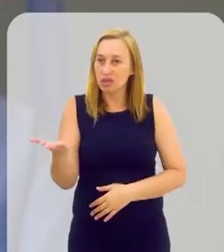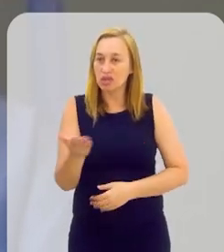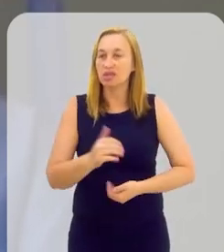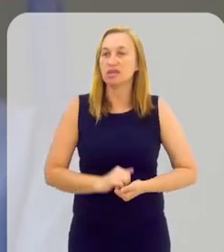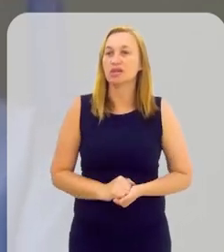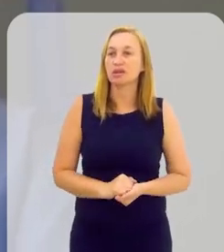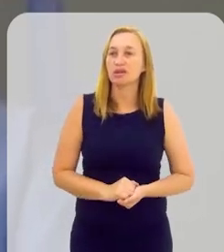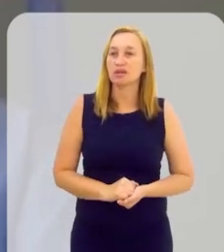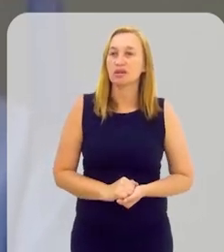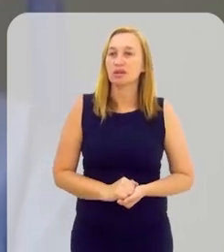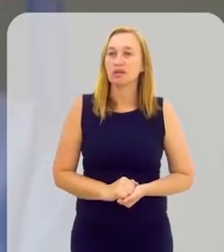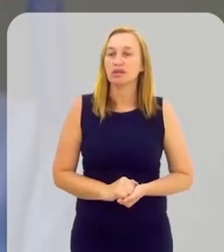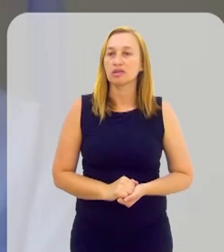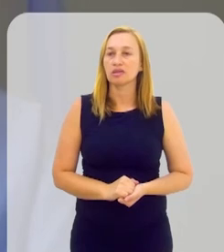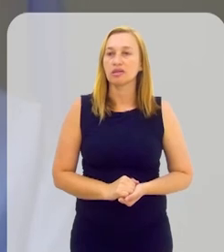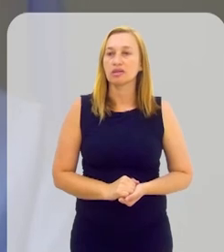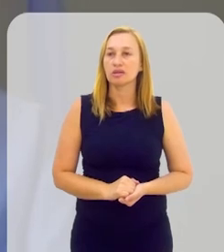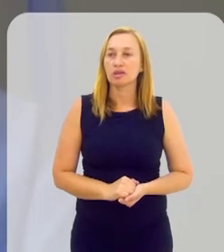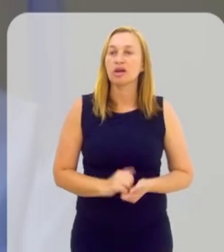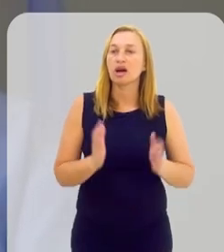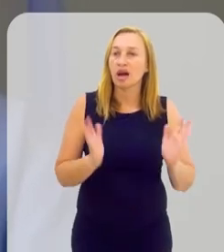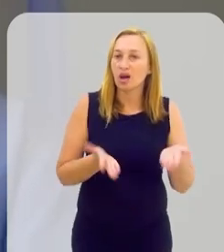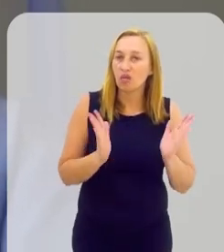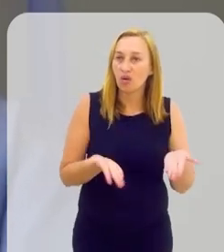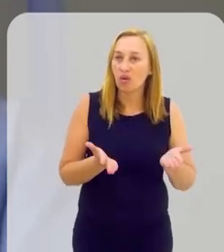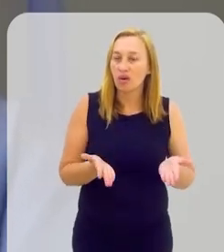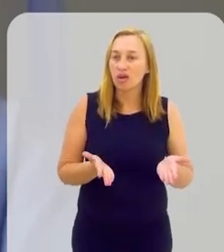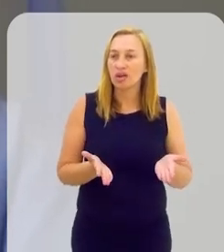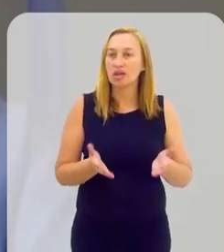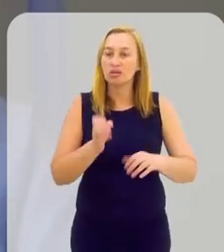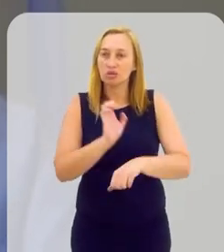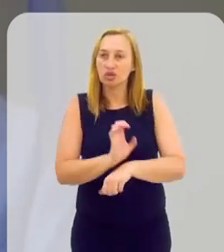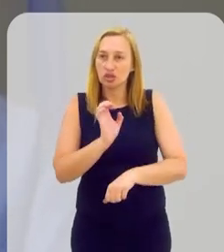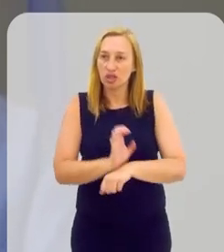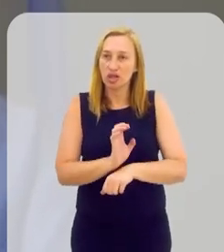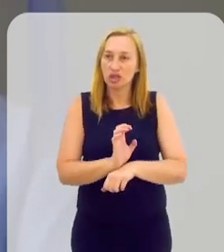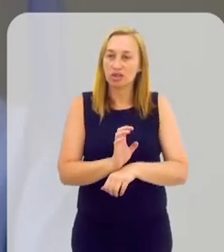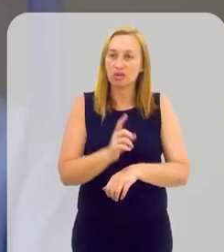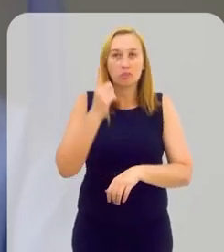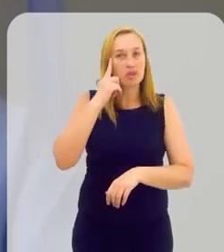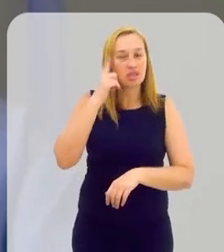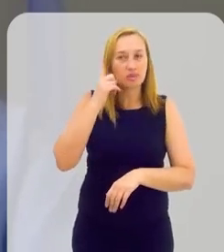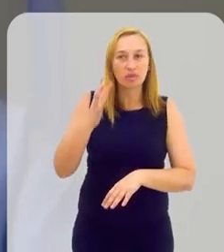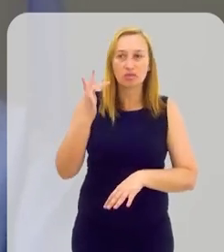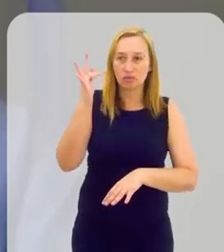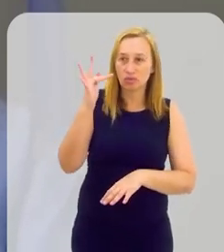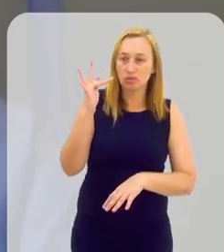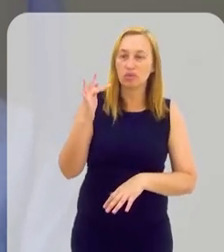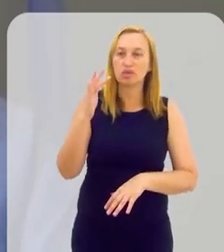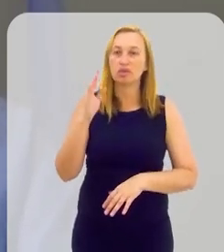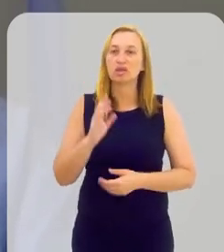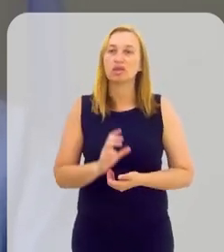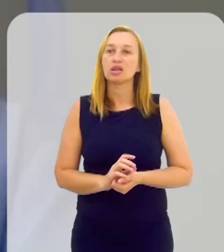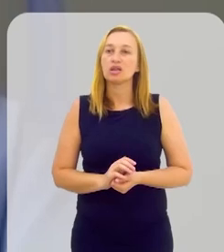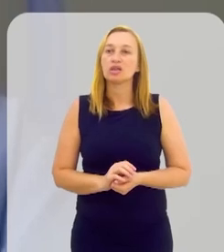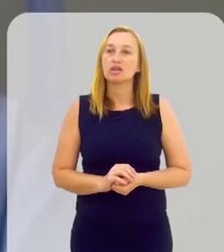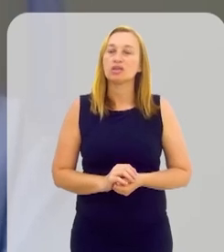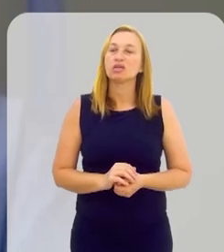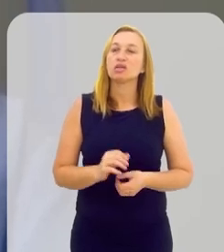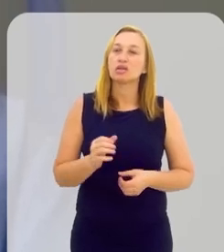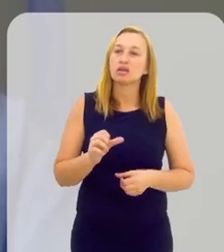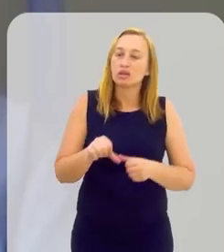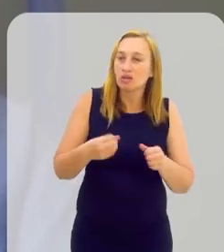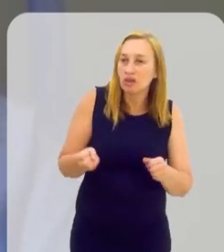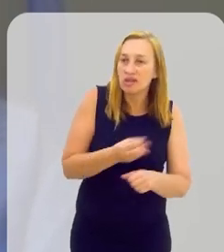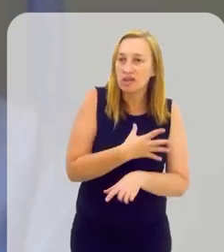junto com a nossa Casa de Leis um projeto cada vez mais. Eu acho que agora a eleição estadual traz uma perspectiva interessante.